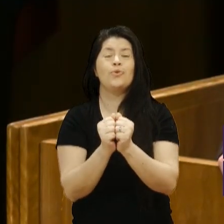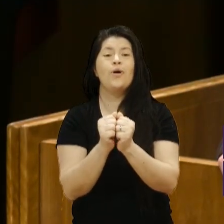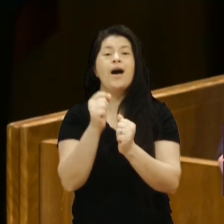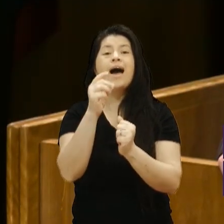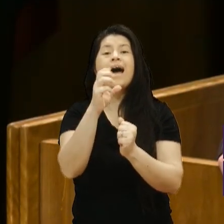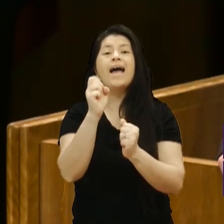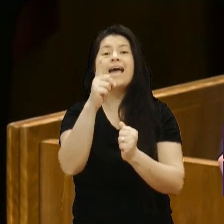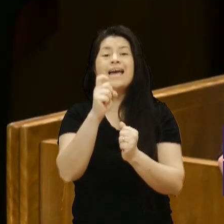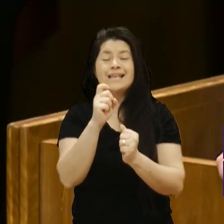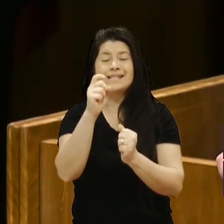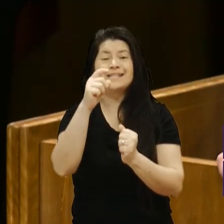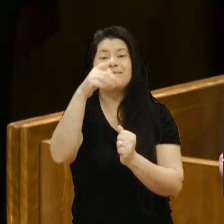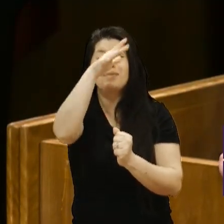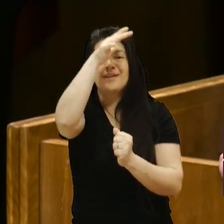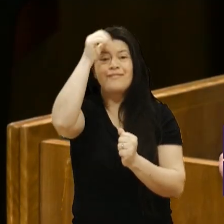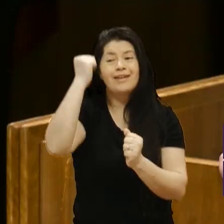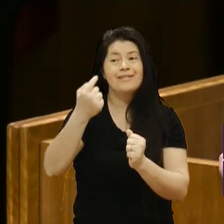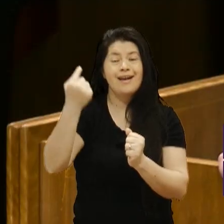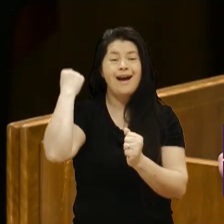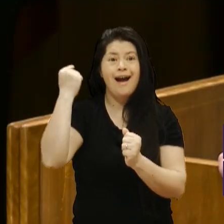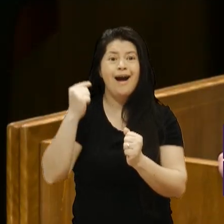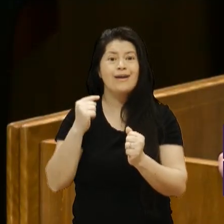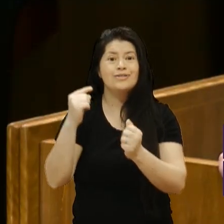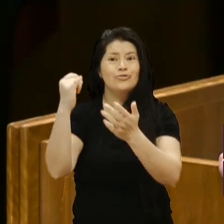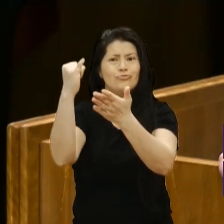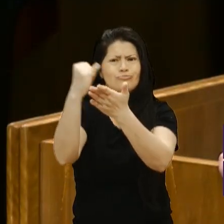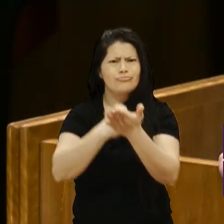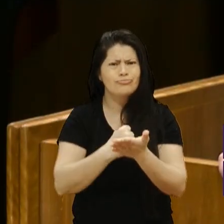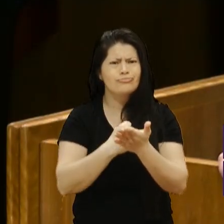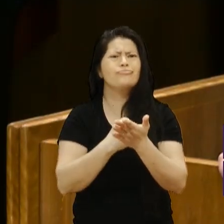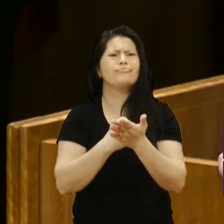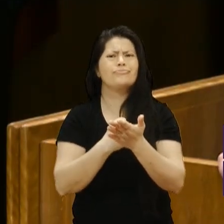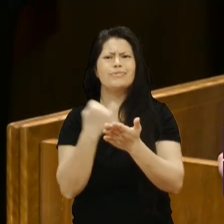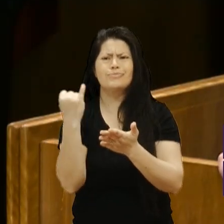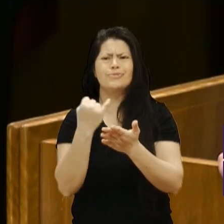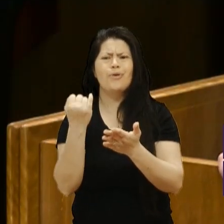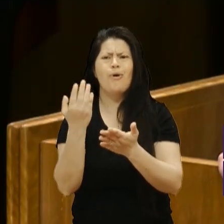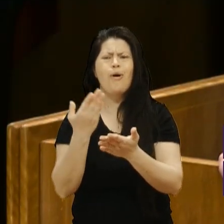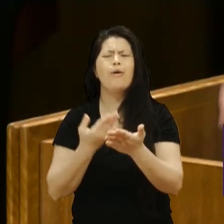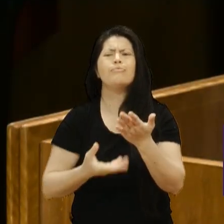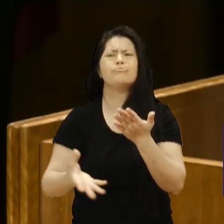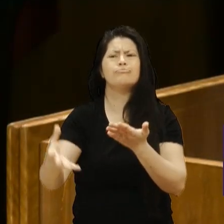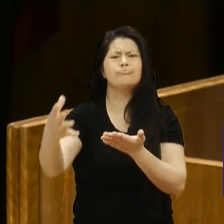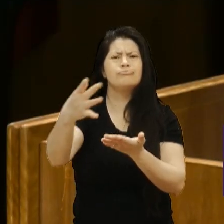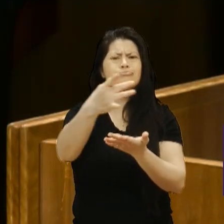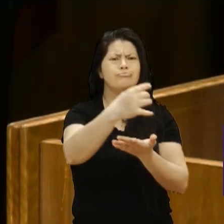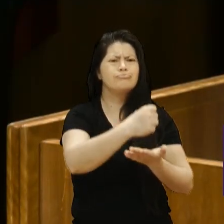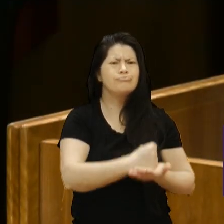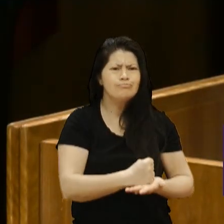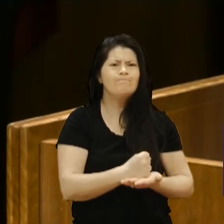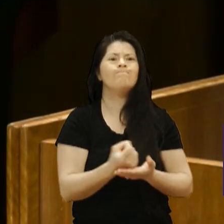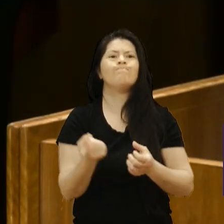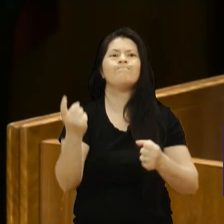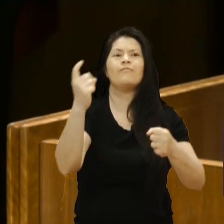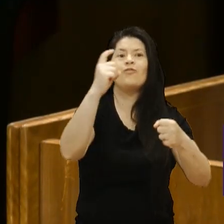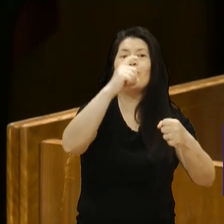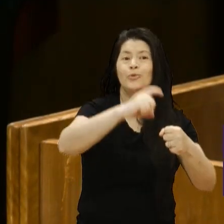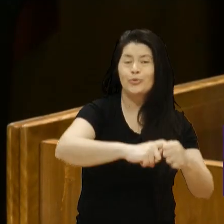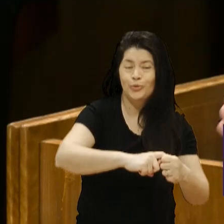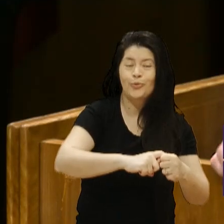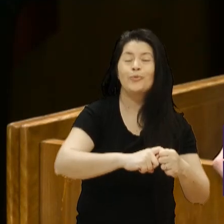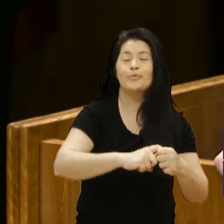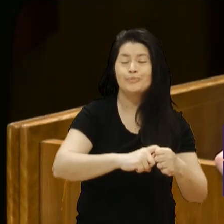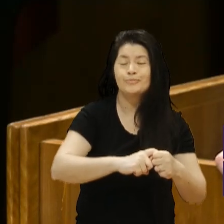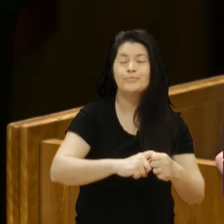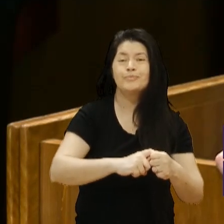de imposto tu já não juntou nesses 100 anos, né? E o quanto isso de retorno não foi, né, Mauro? O quanto